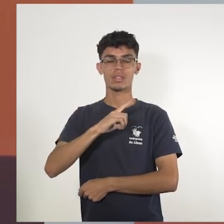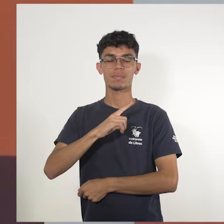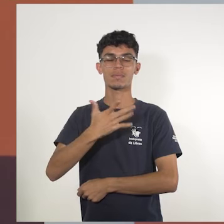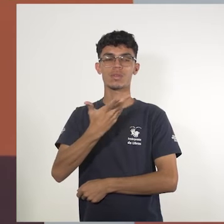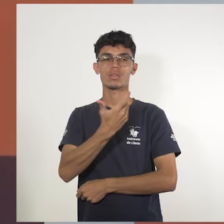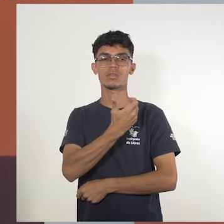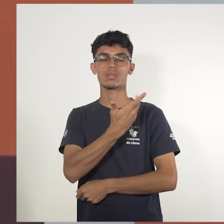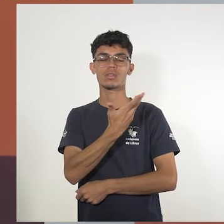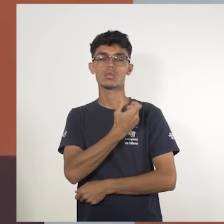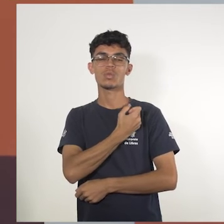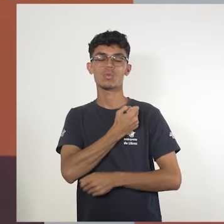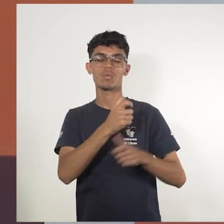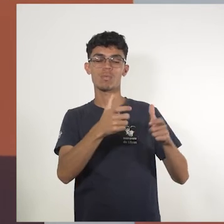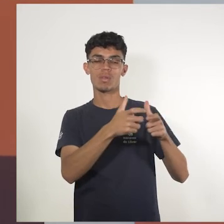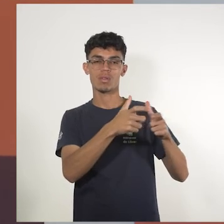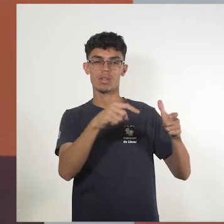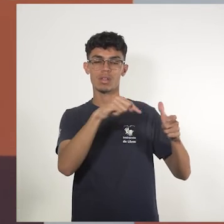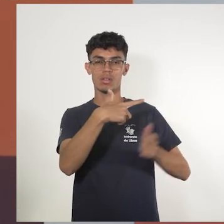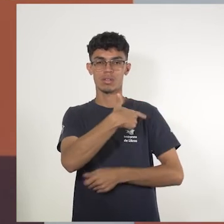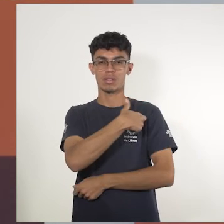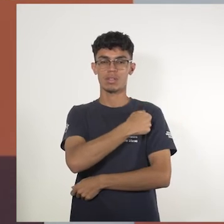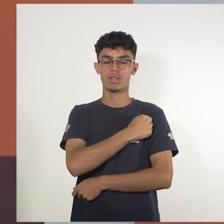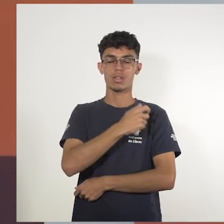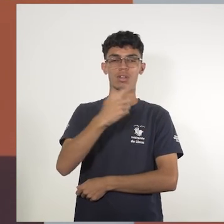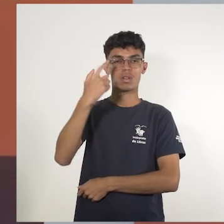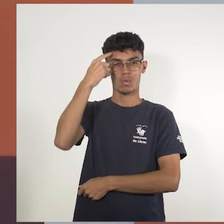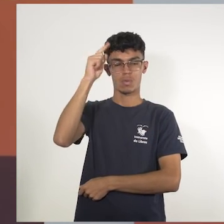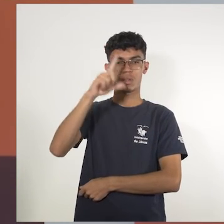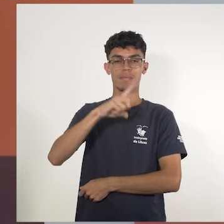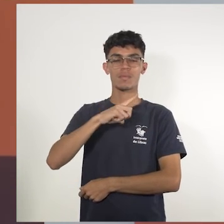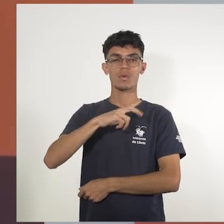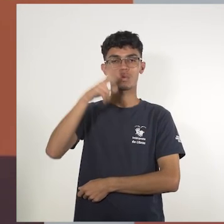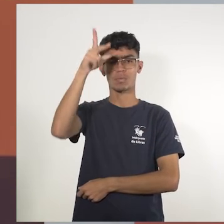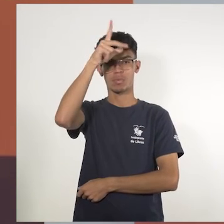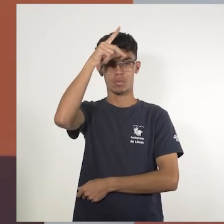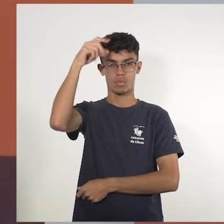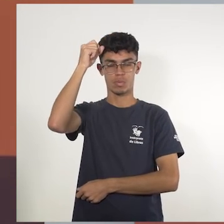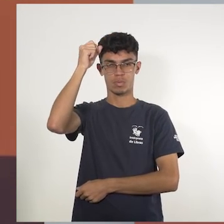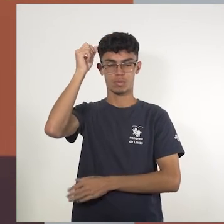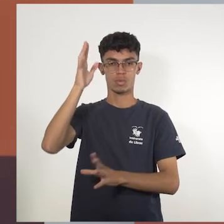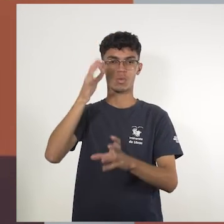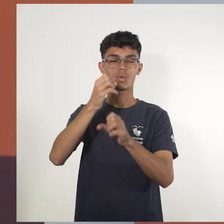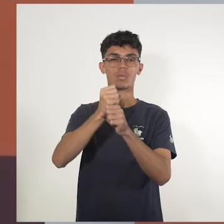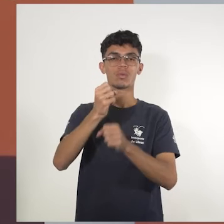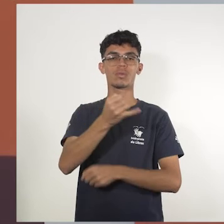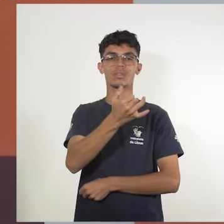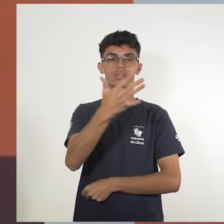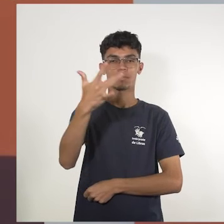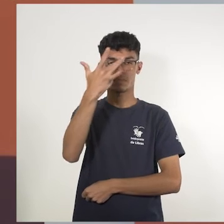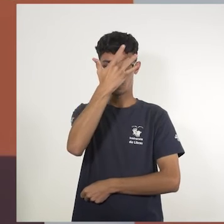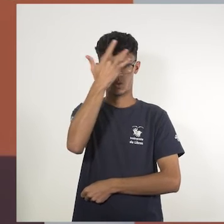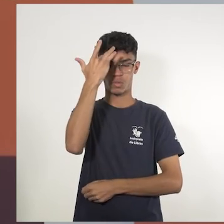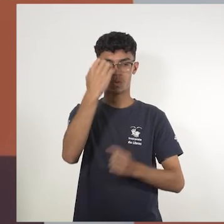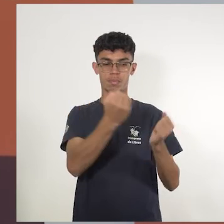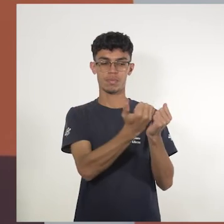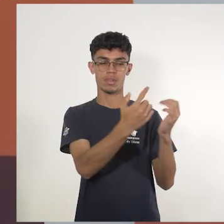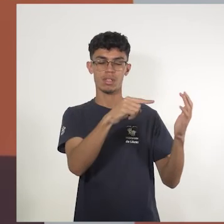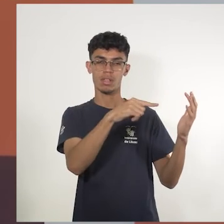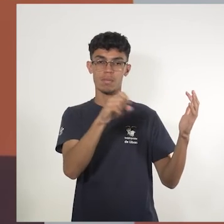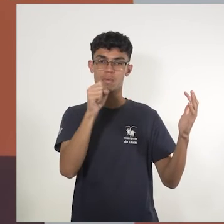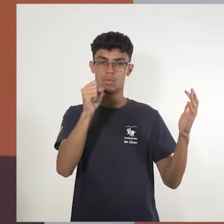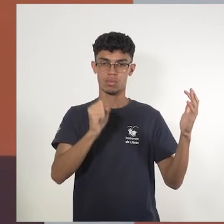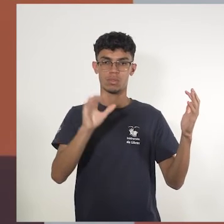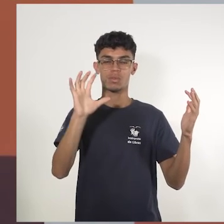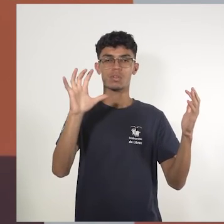jornalista coloca aqui a dúvida se, pelos cálculos da Prefeitura, quantas pessoas, se é que isso pode